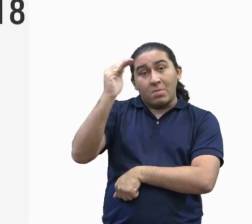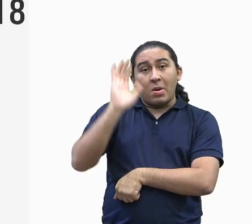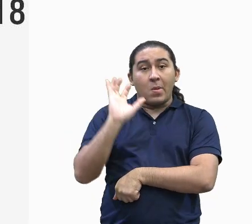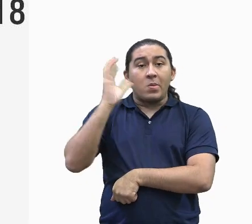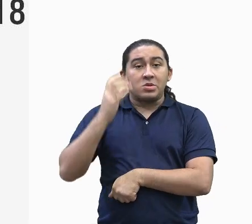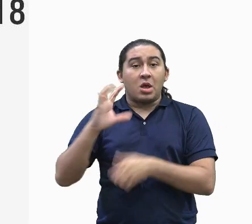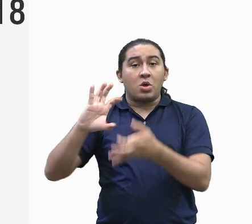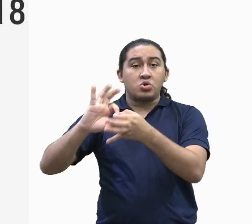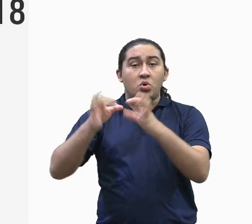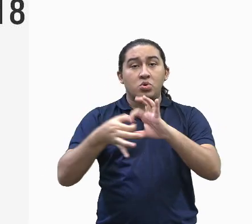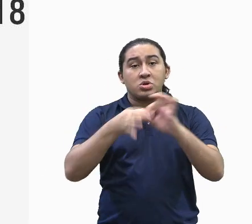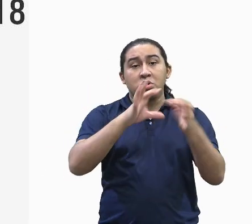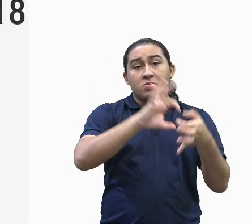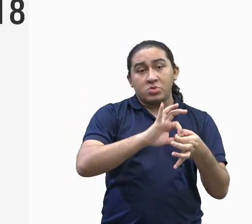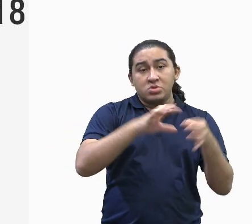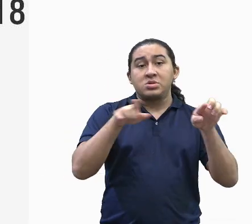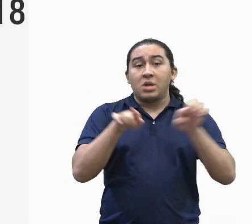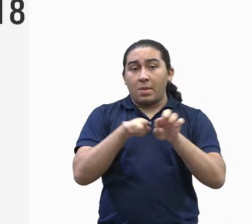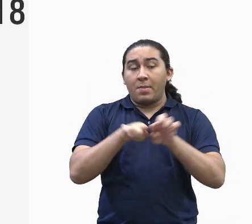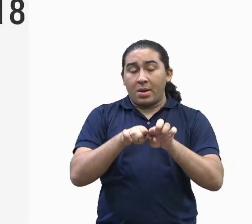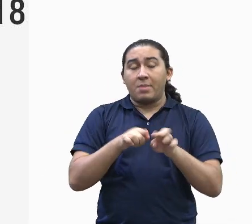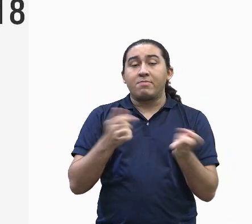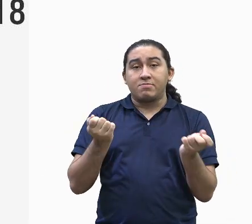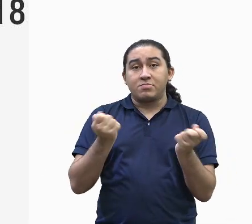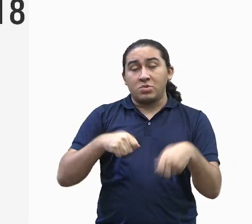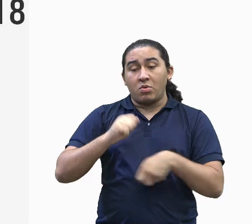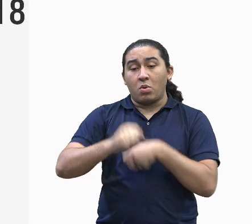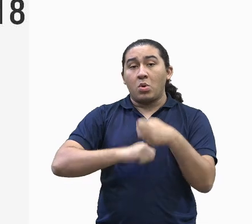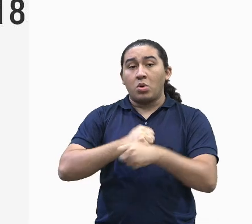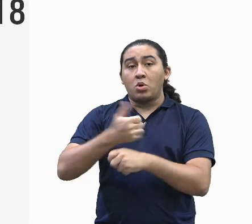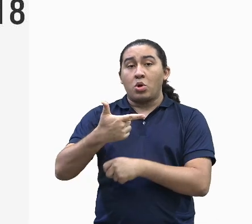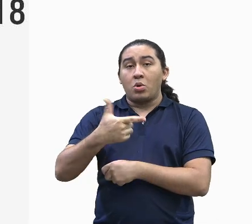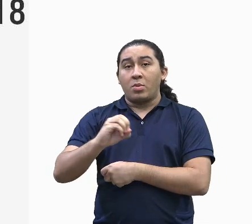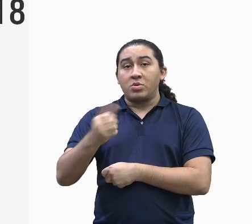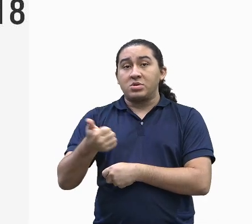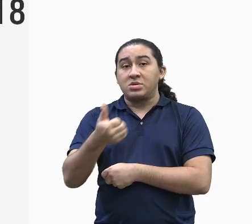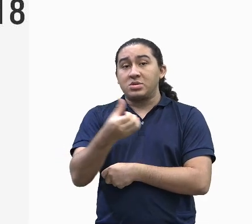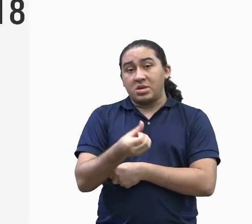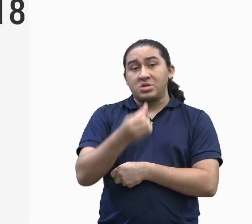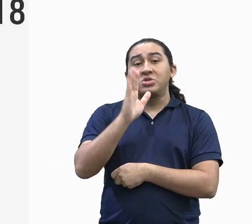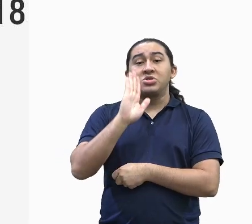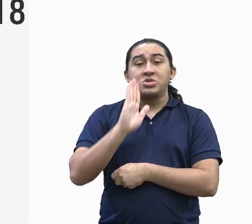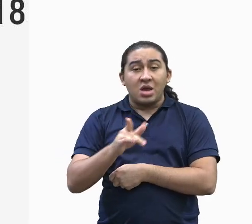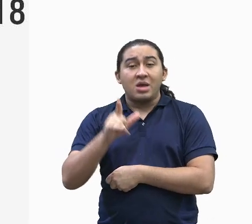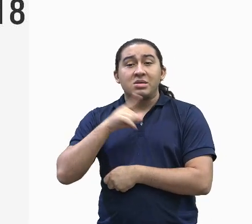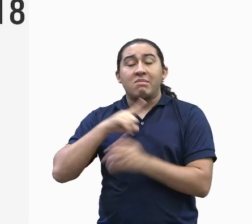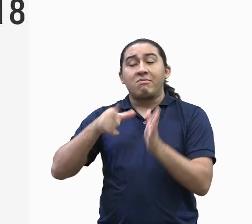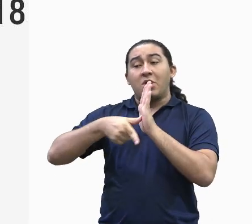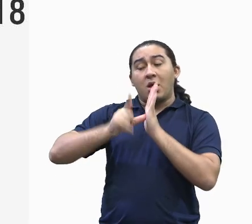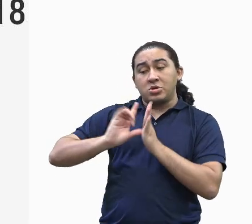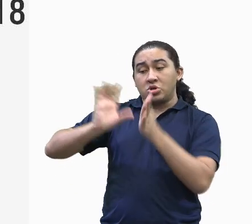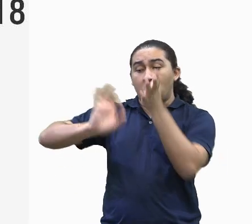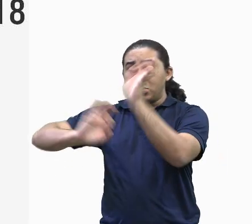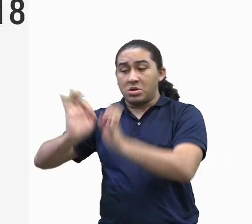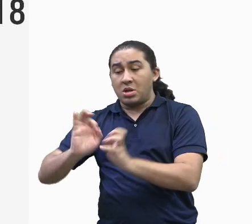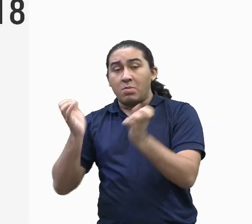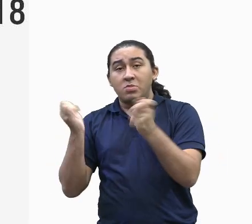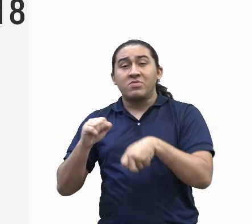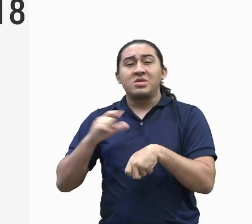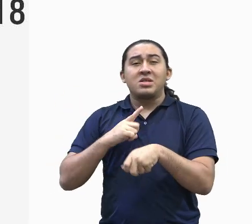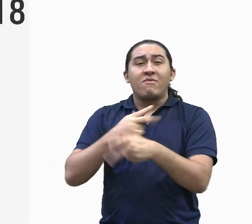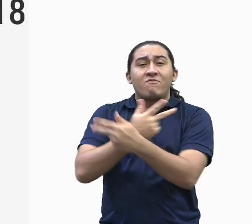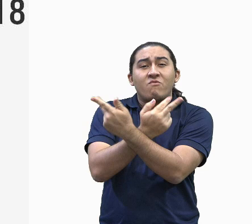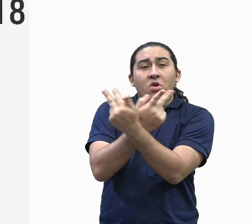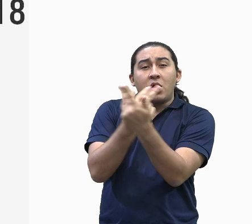e Paralímpicos de 2016, vem se preparando para receber milhões de